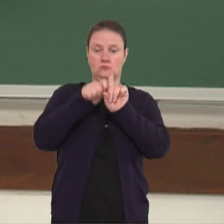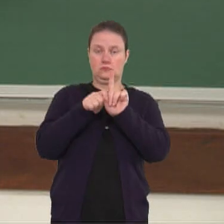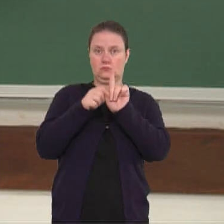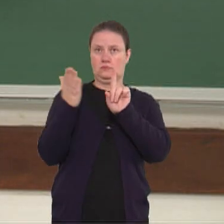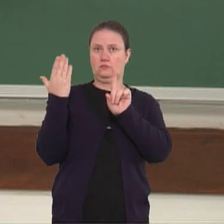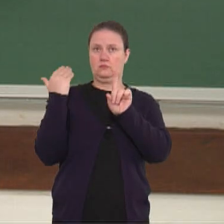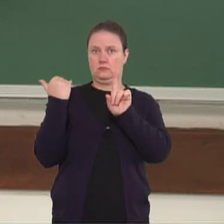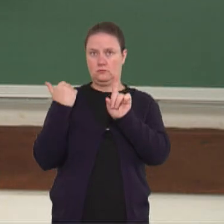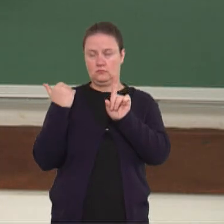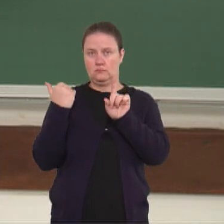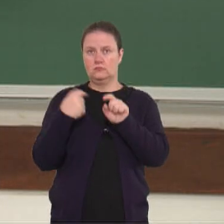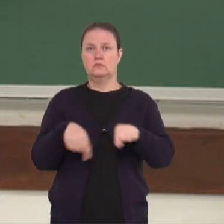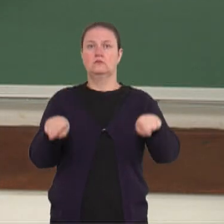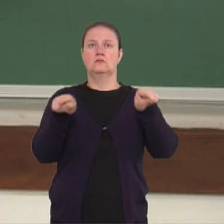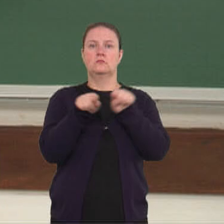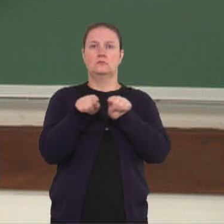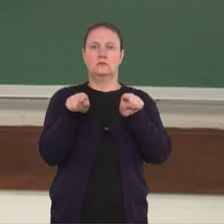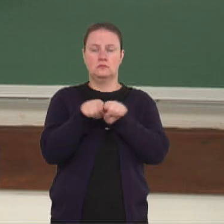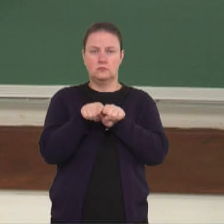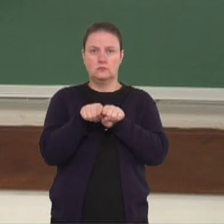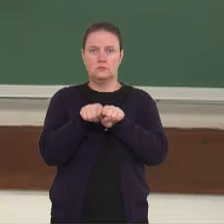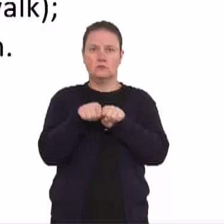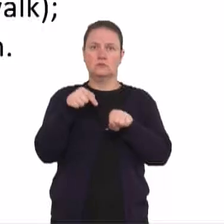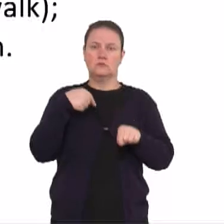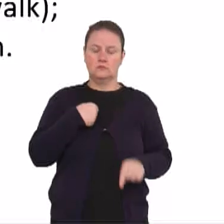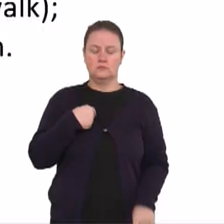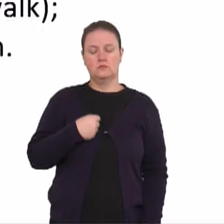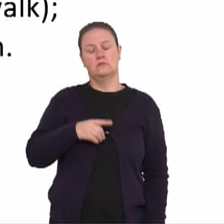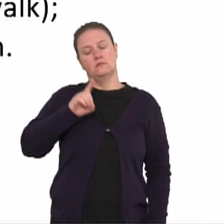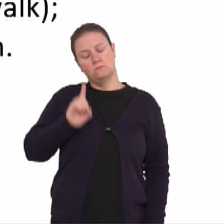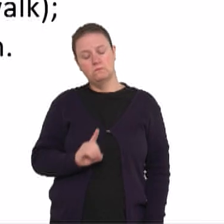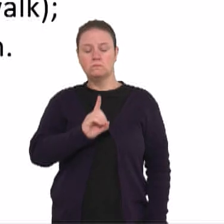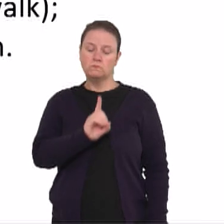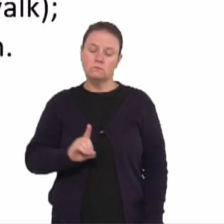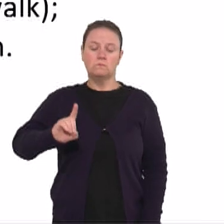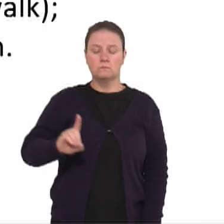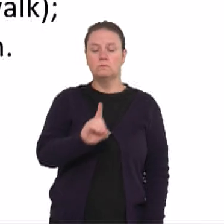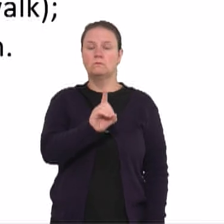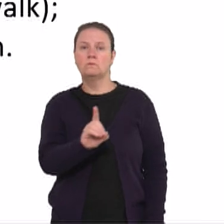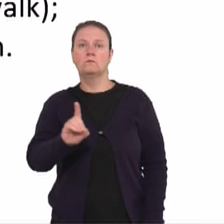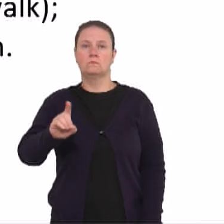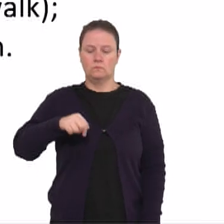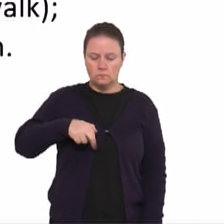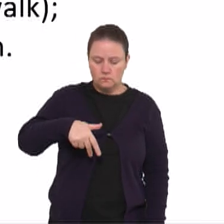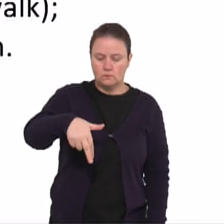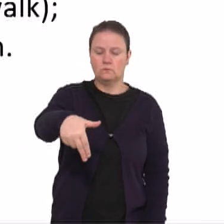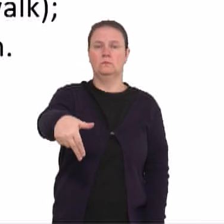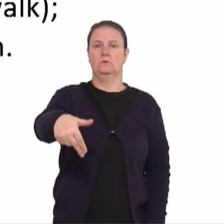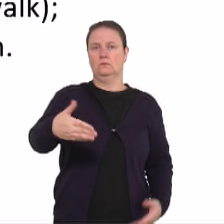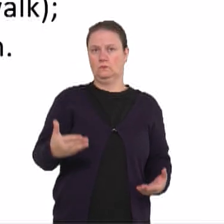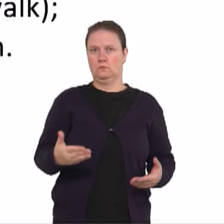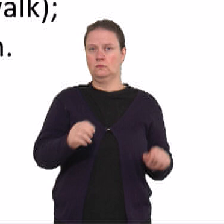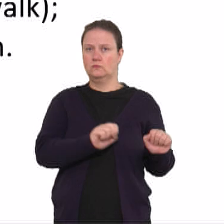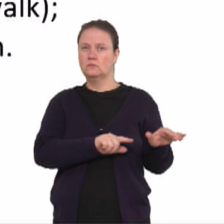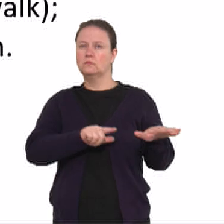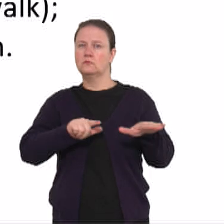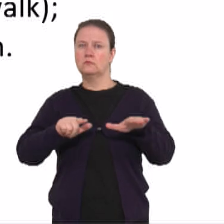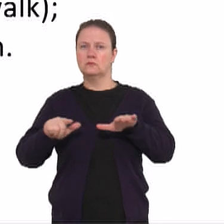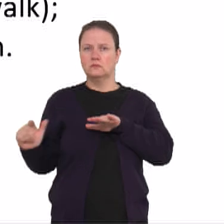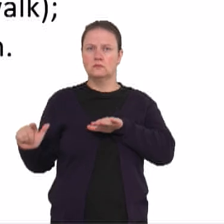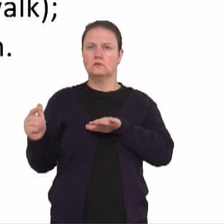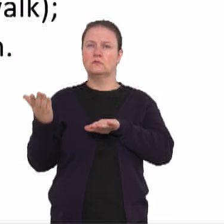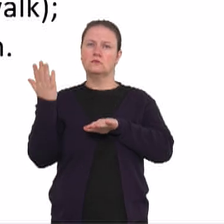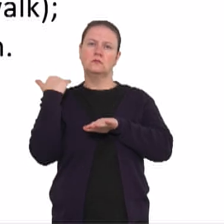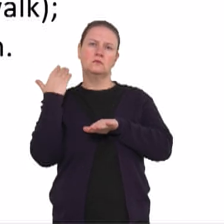passado. I walked, eu caminhei. To school every day. Ou seja, semana passada eu sempre